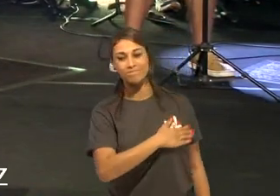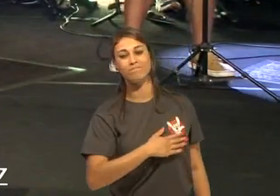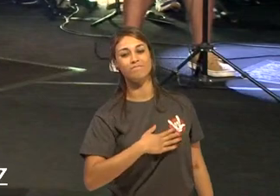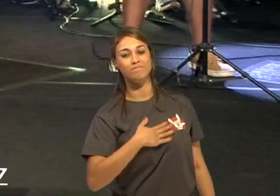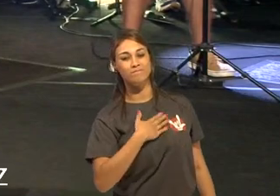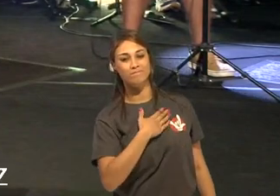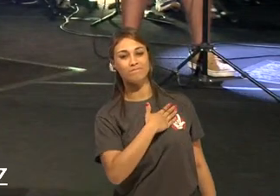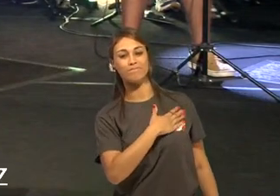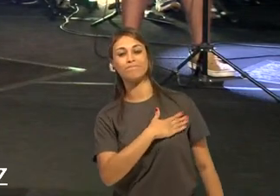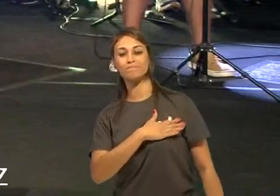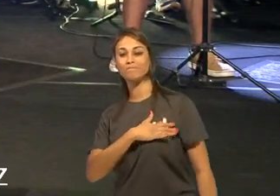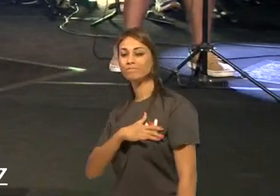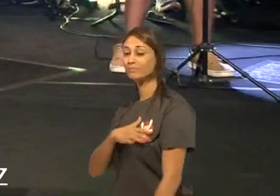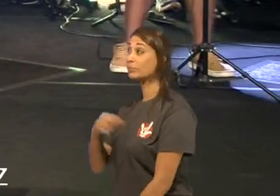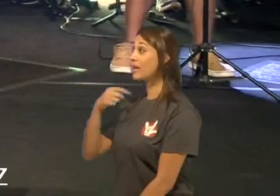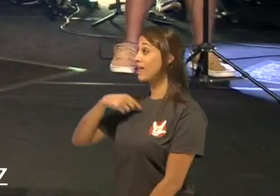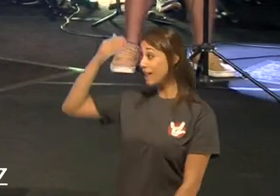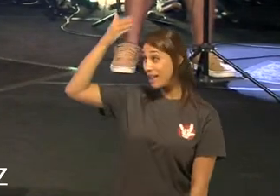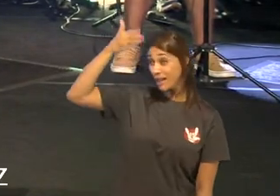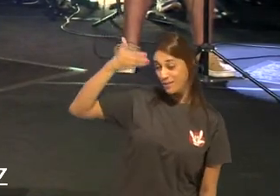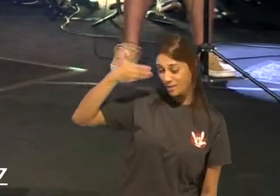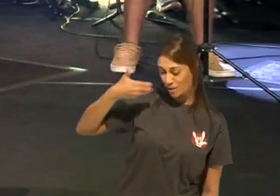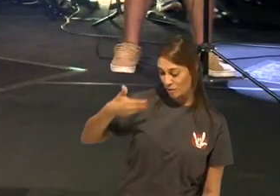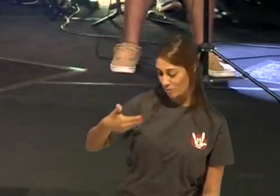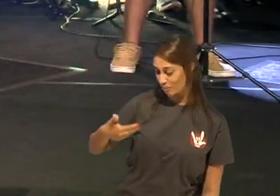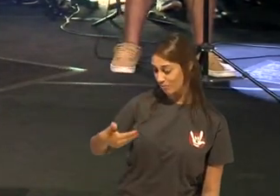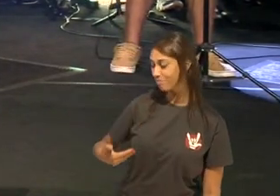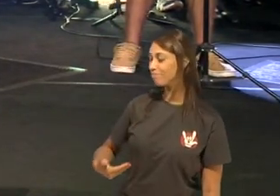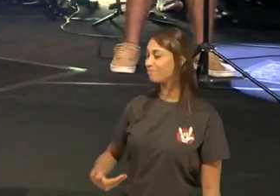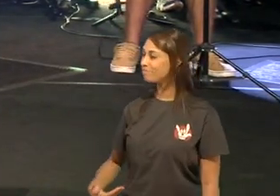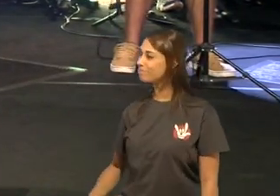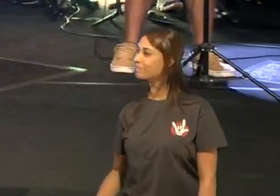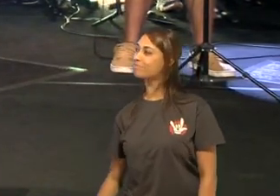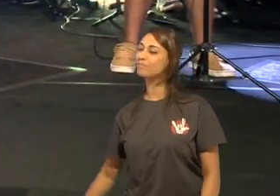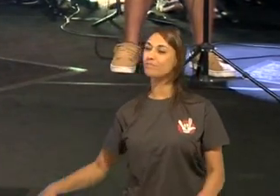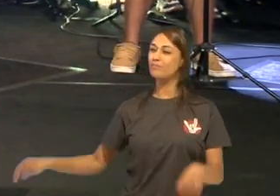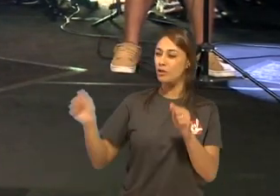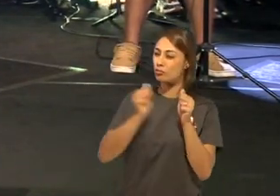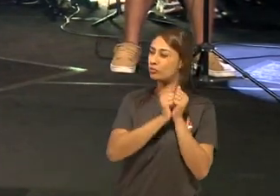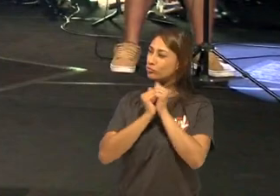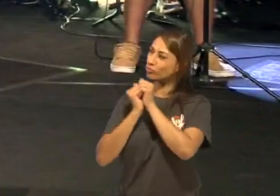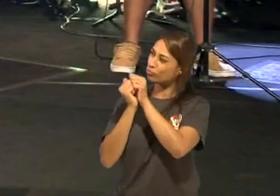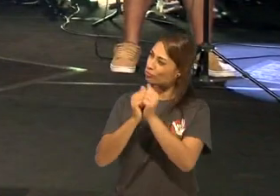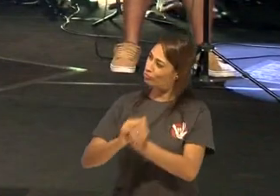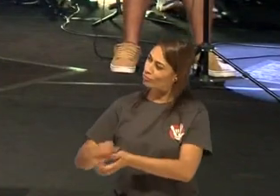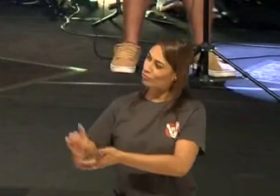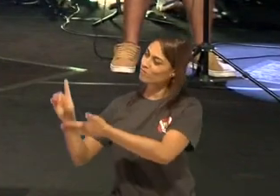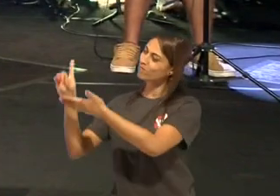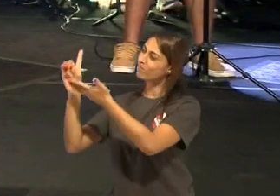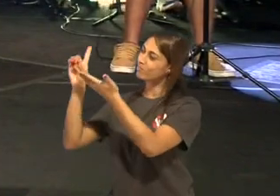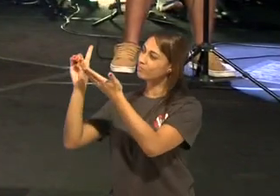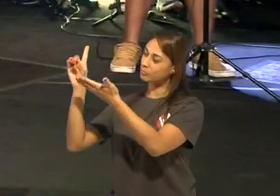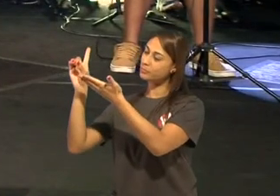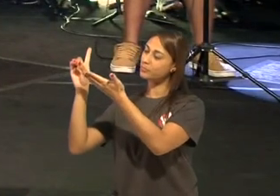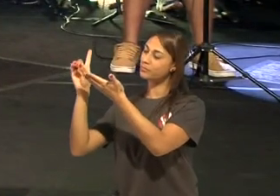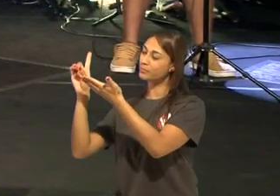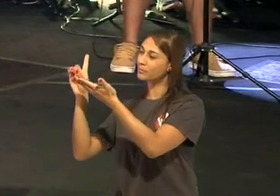satisfaz. Eu estou em ti, ó grande eu sou.